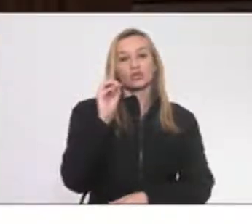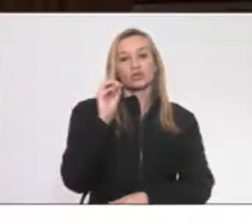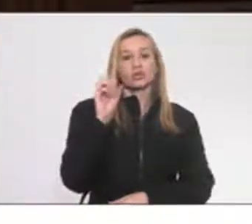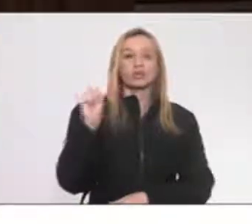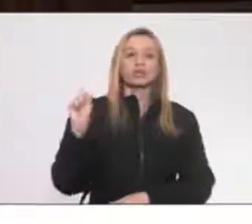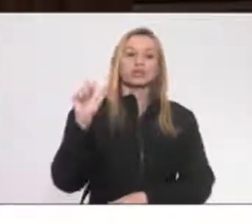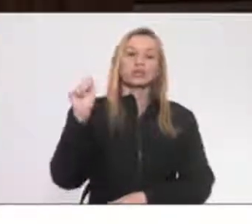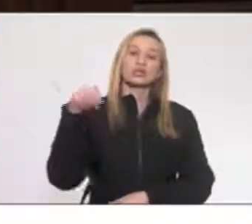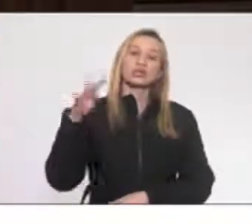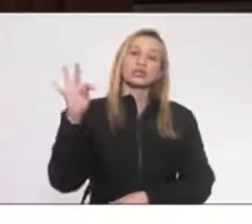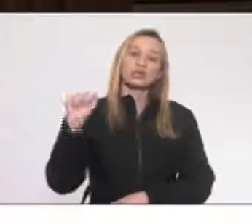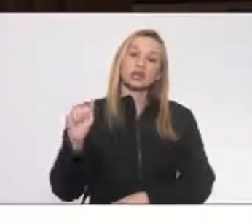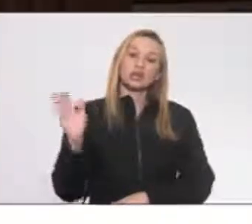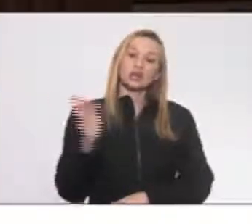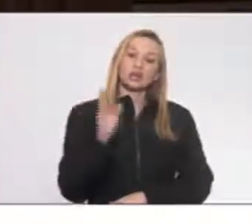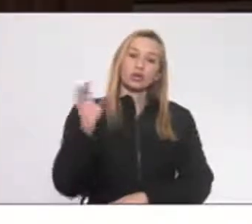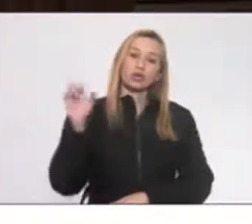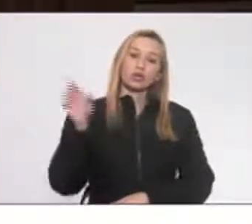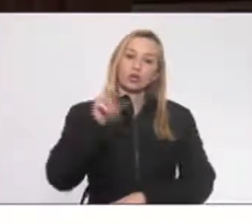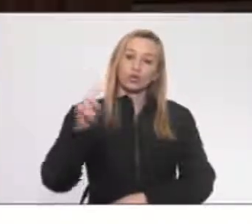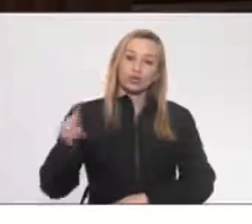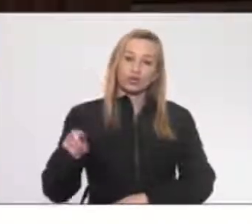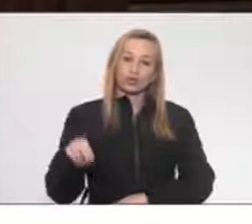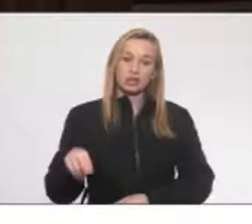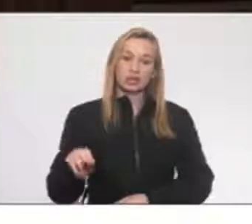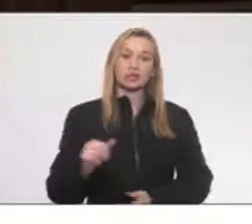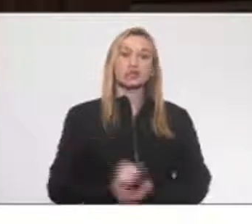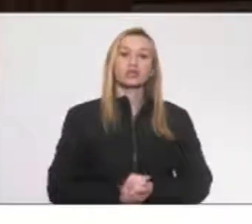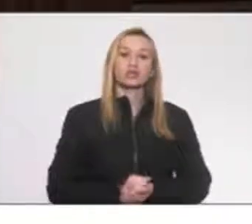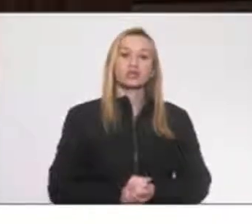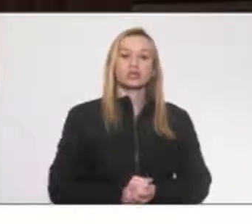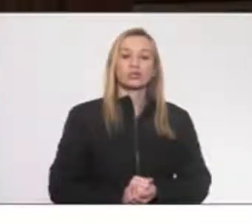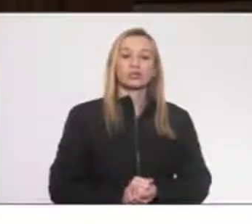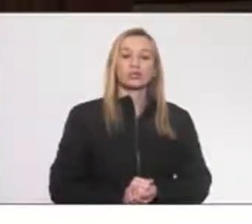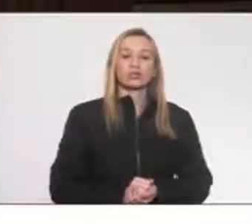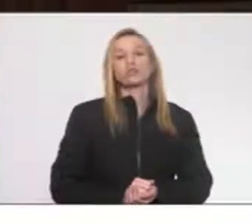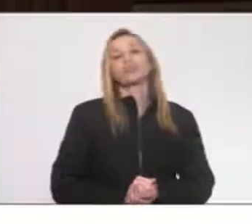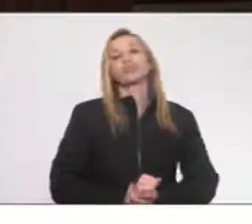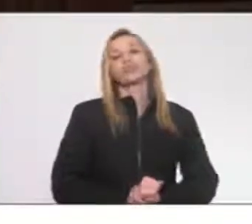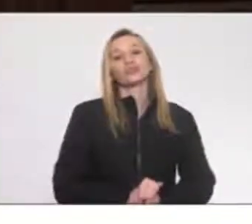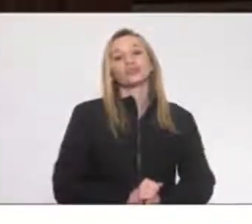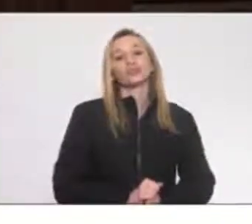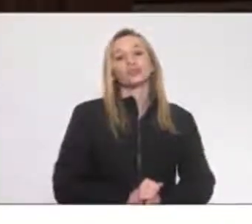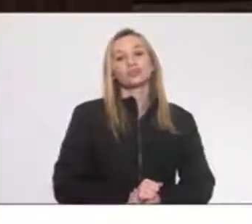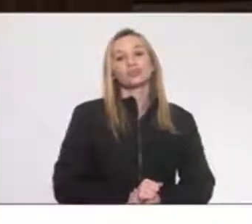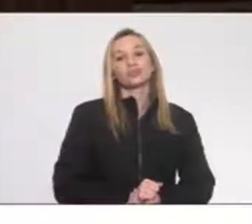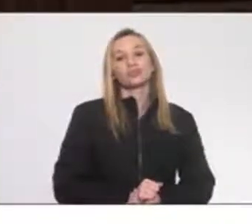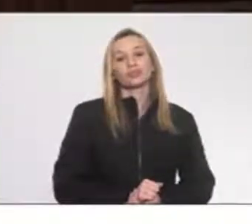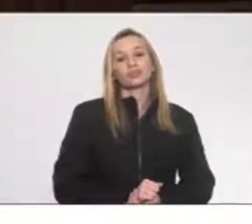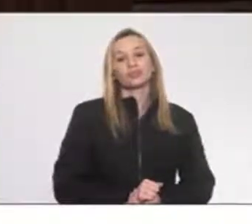Um auditório muito distinto na sua composição,